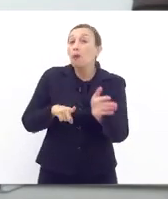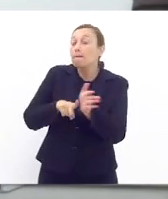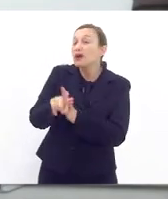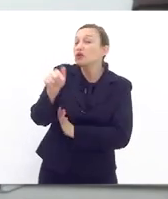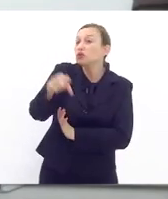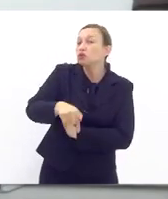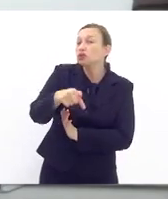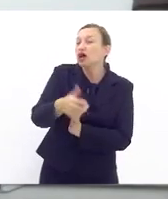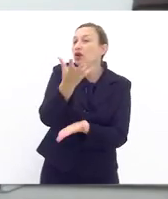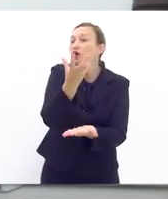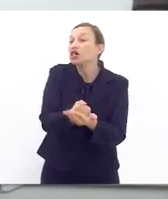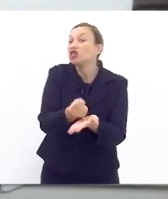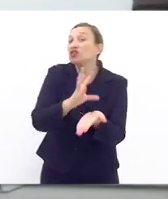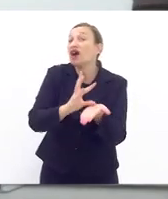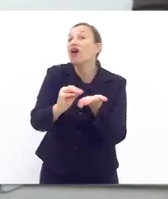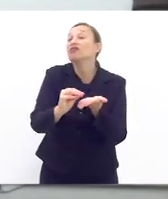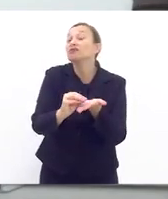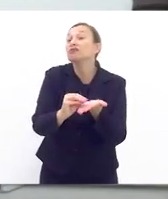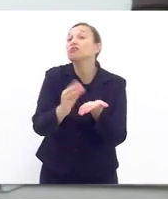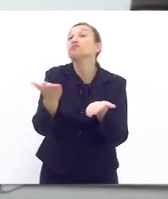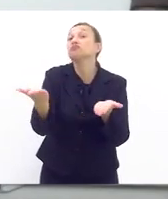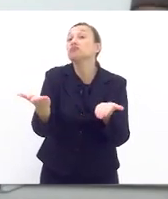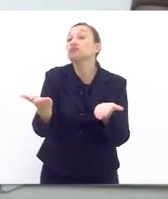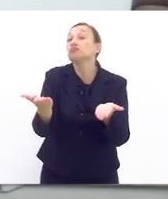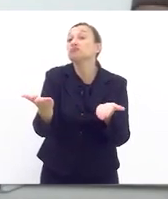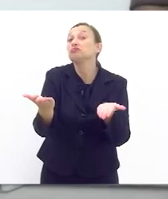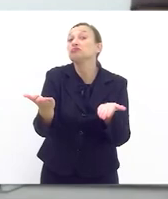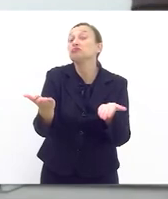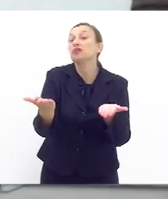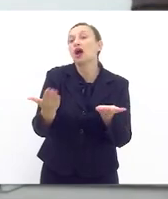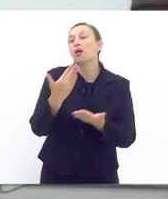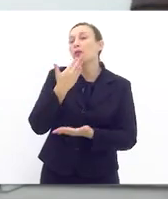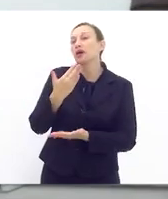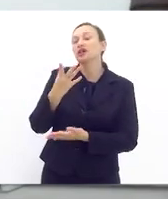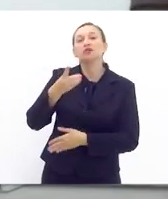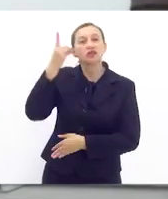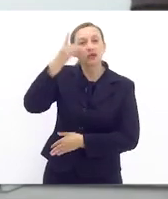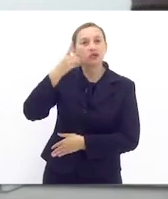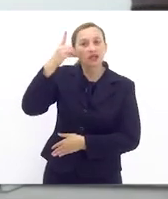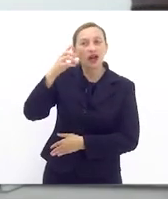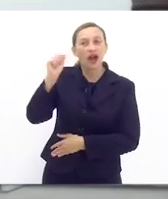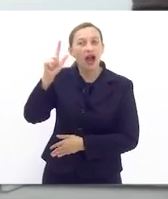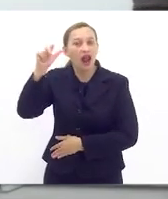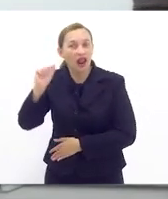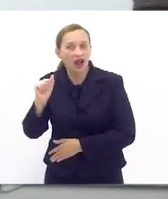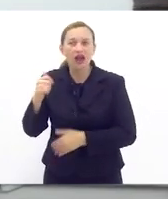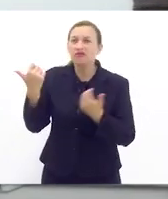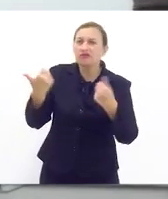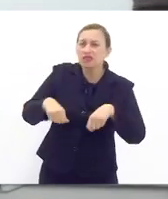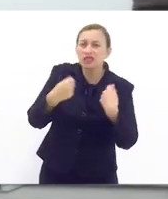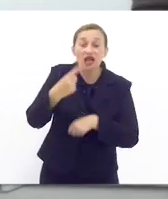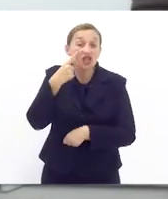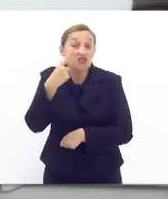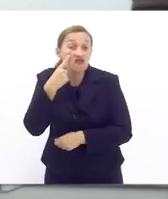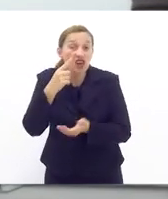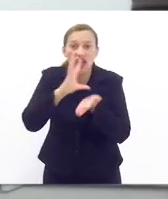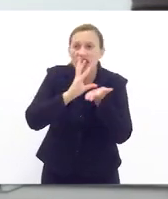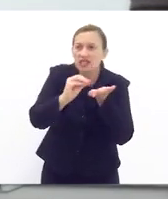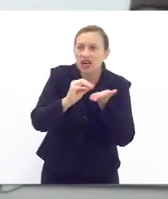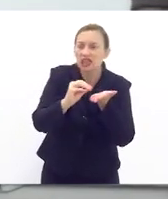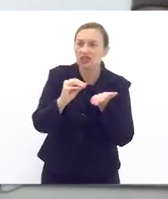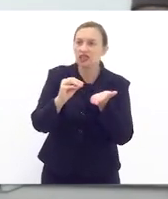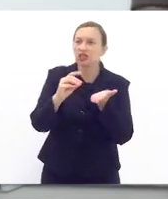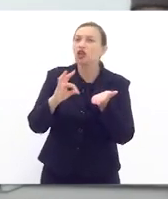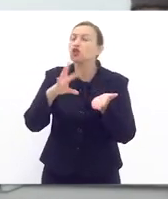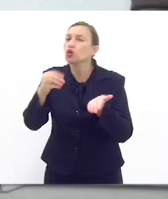aqui o registro das atas né aqui apresentando ao Deputado Alan essa necessidade de ver as atas que